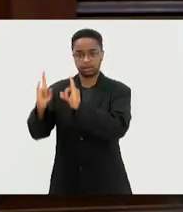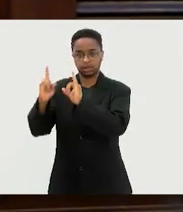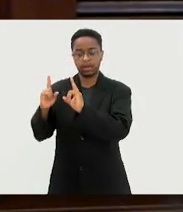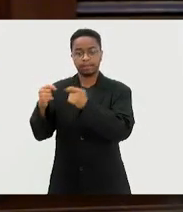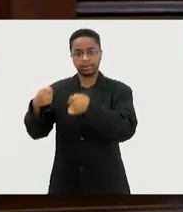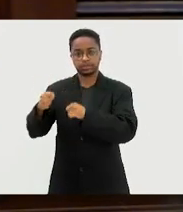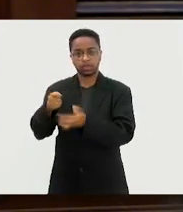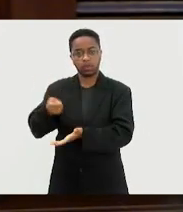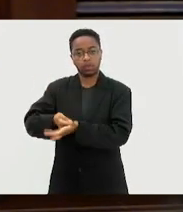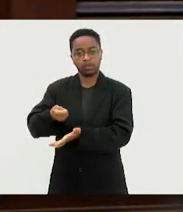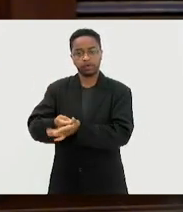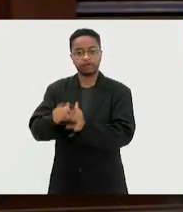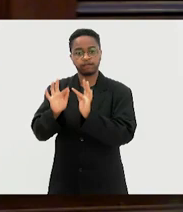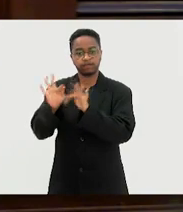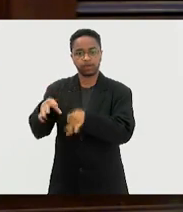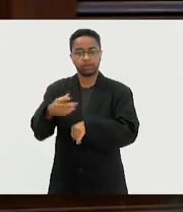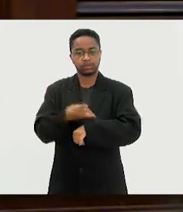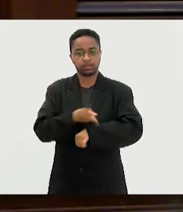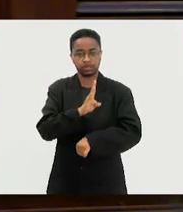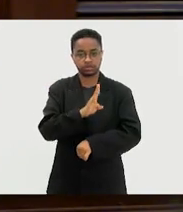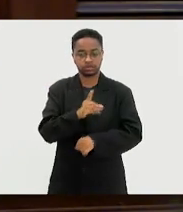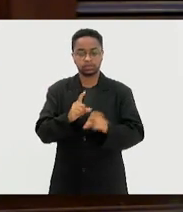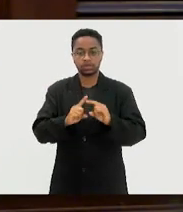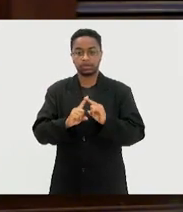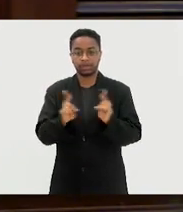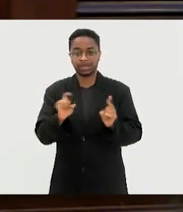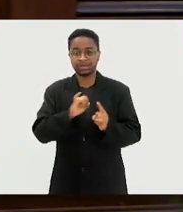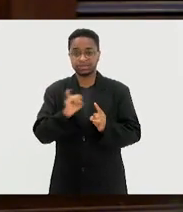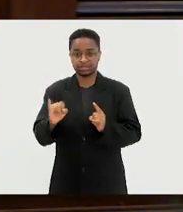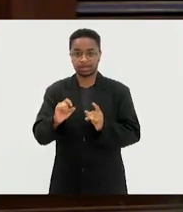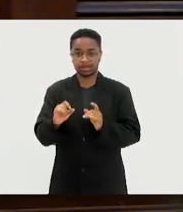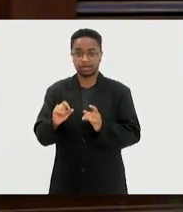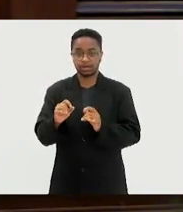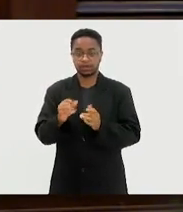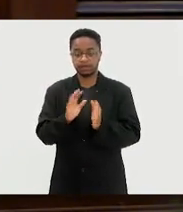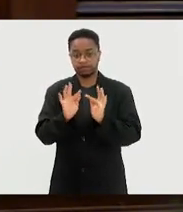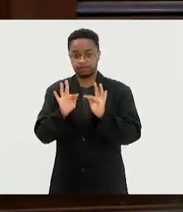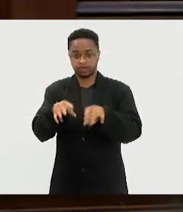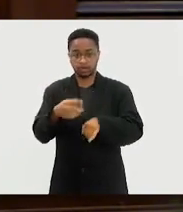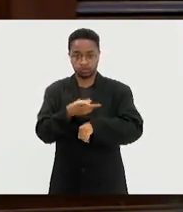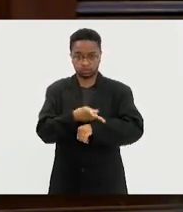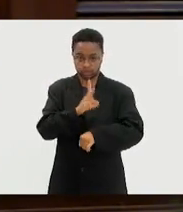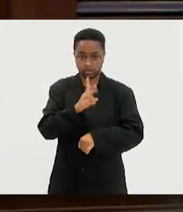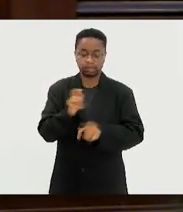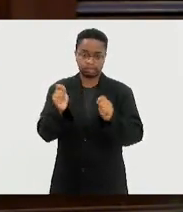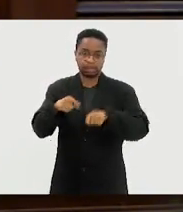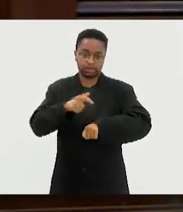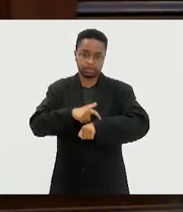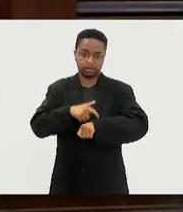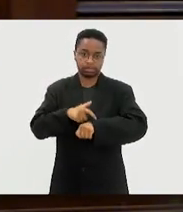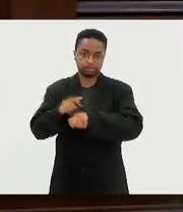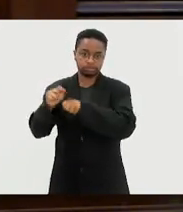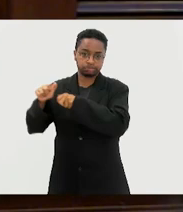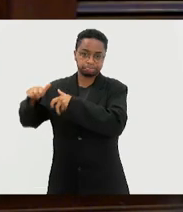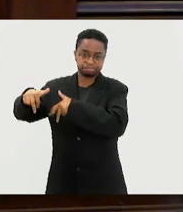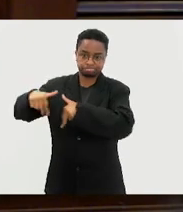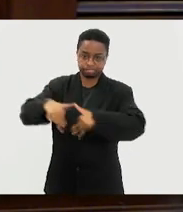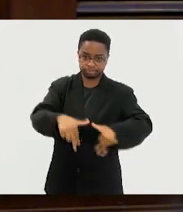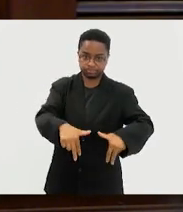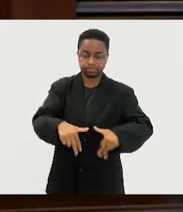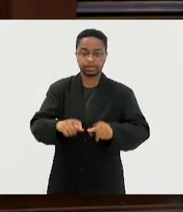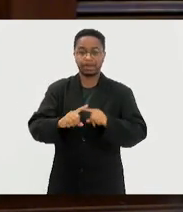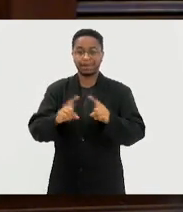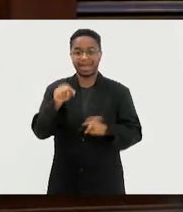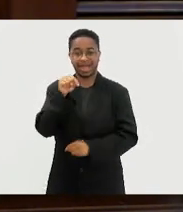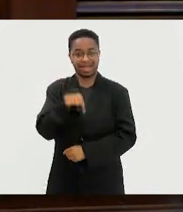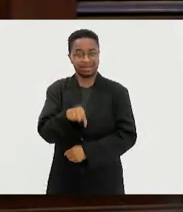15. Mas quando termina às 14, é tempo da gente descer lá para o plenário. Para cá,